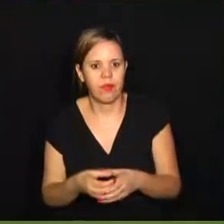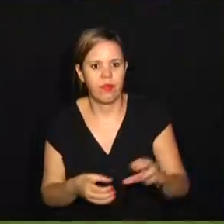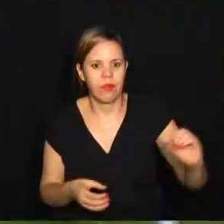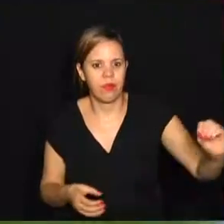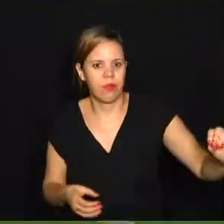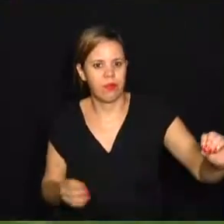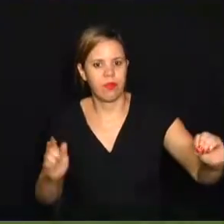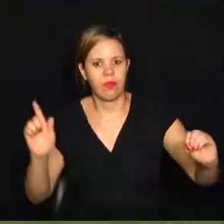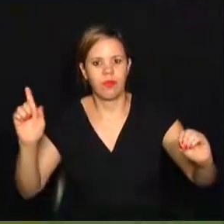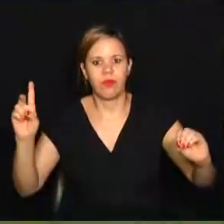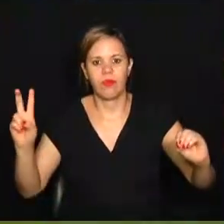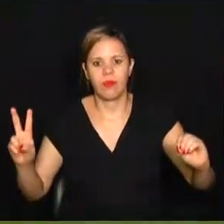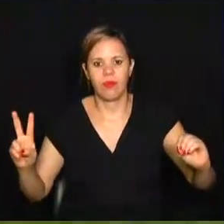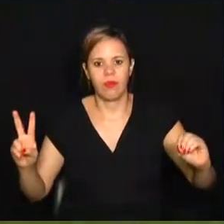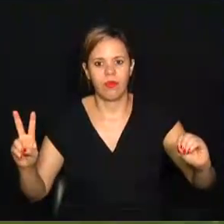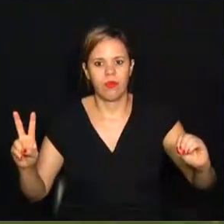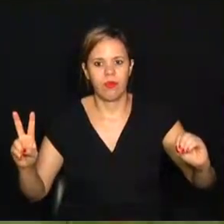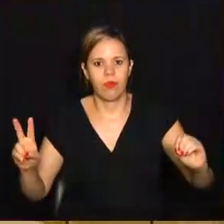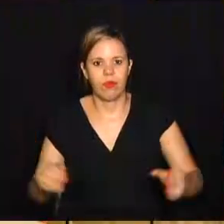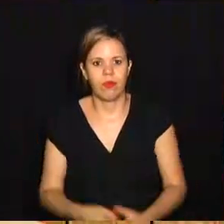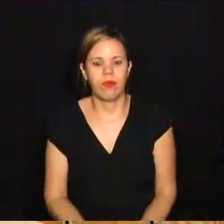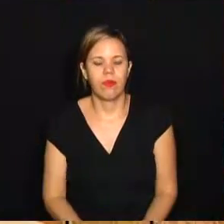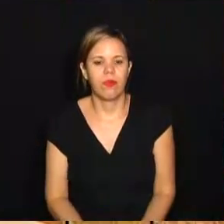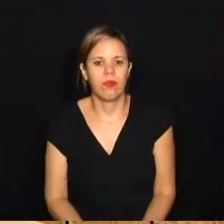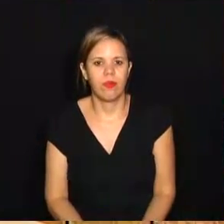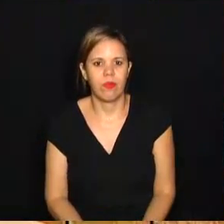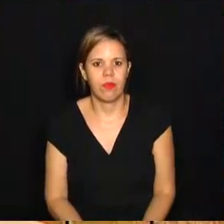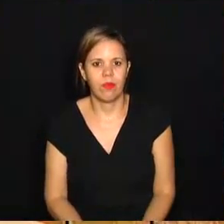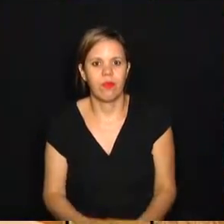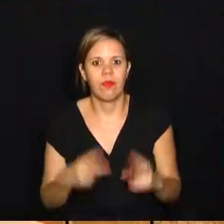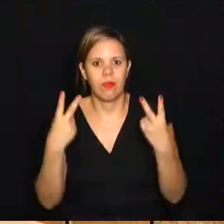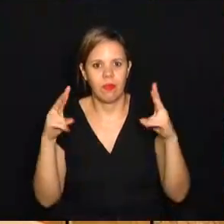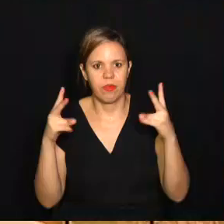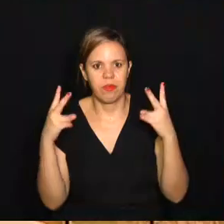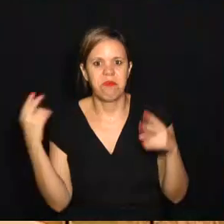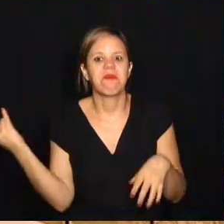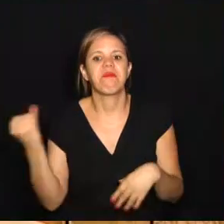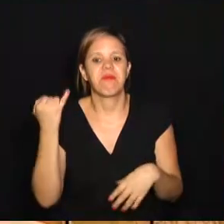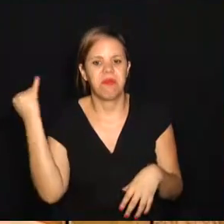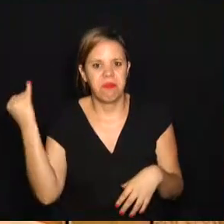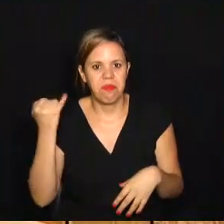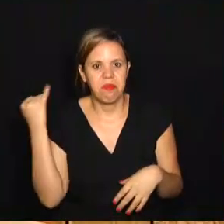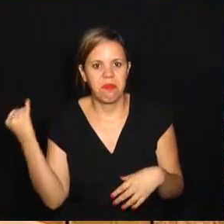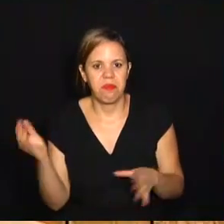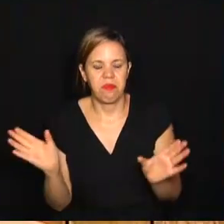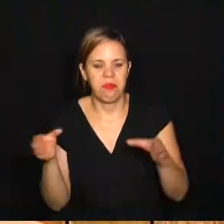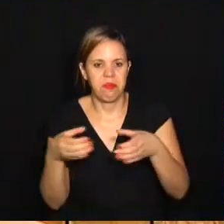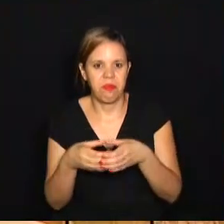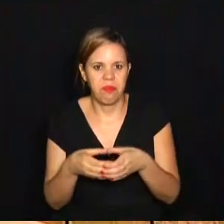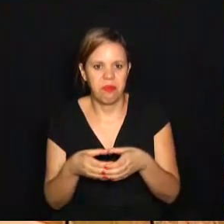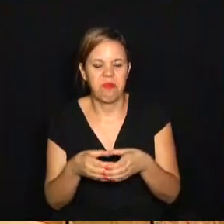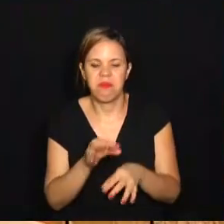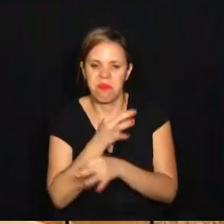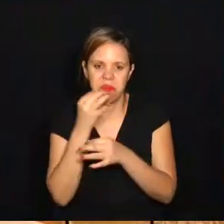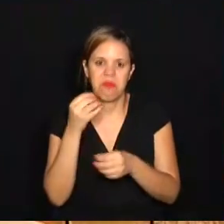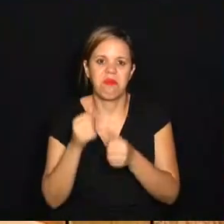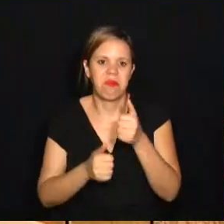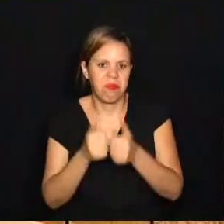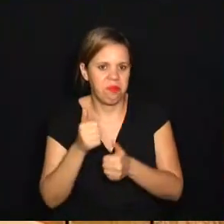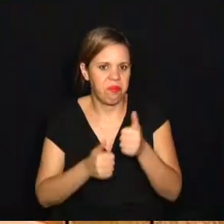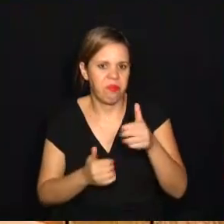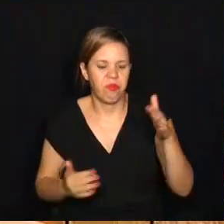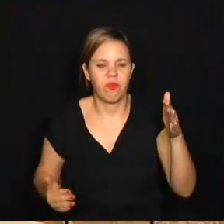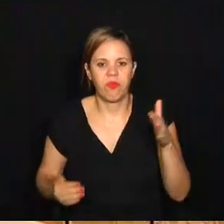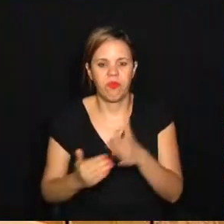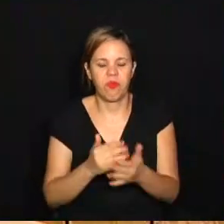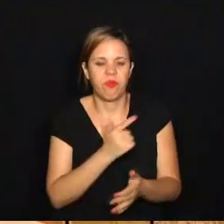0, Guarani 2. Uma vitória importantíssima de uma equipe que jogou bem. Foi a última